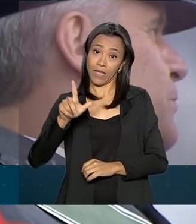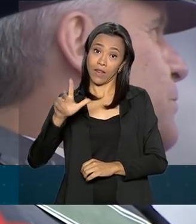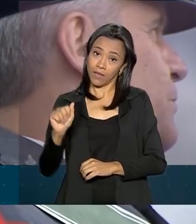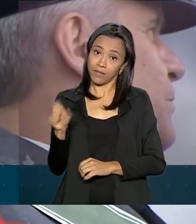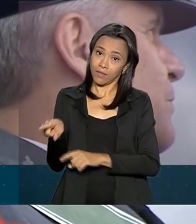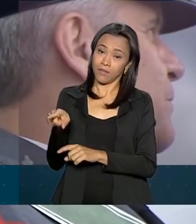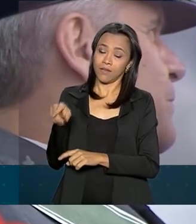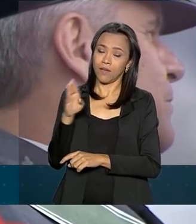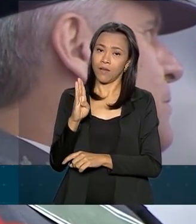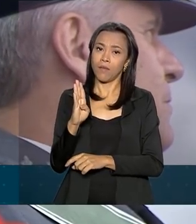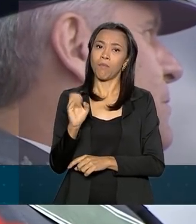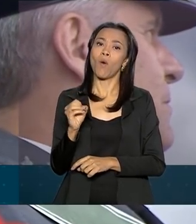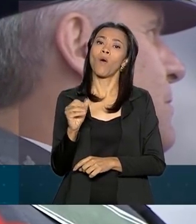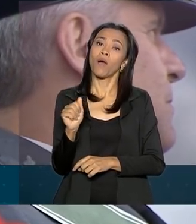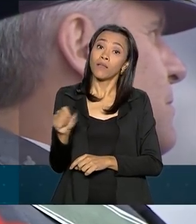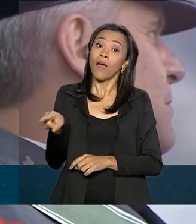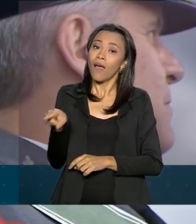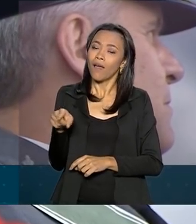espelhei e muito